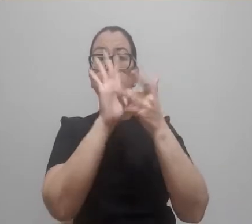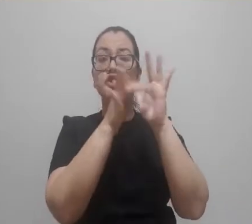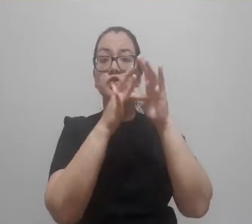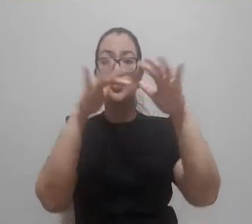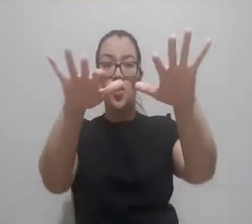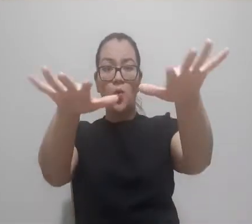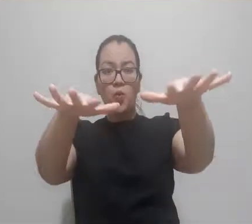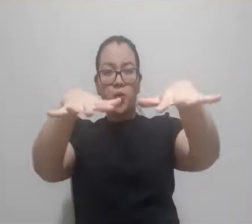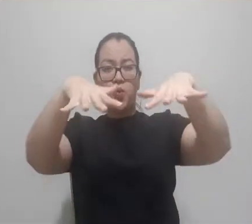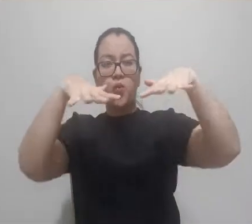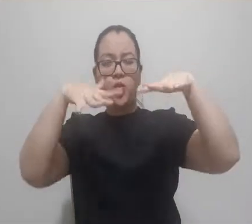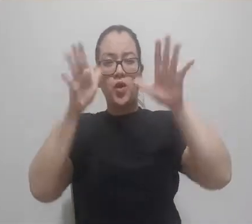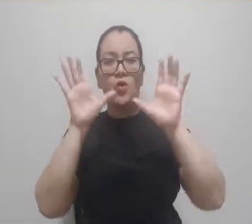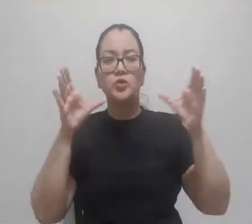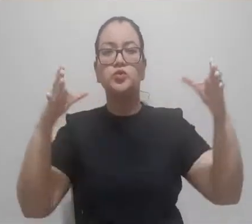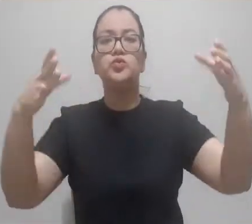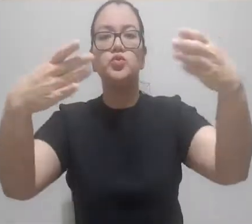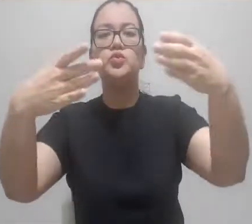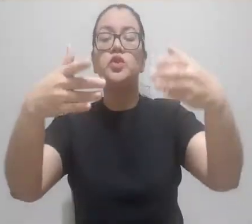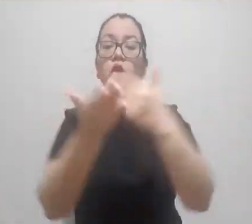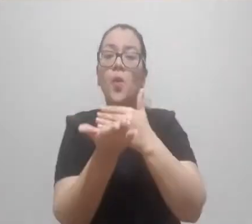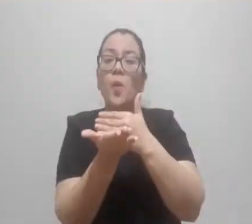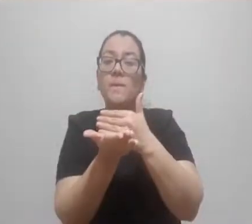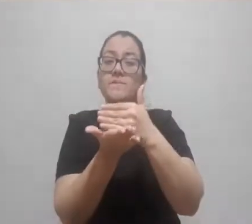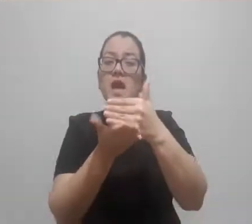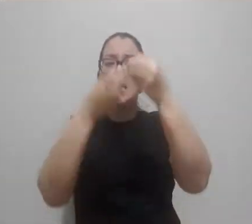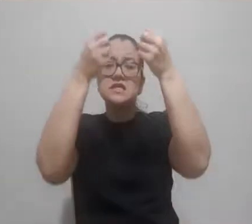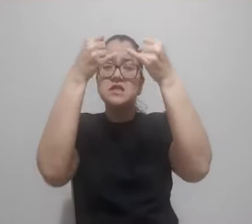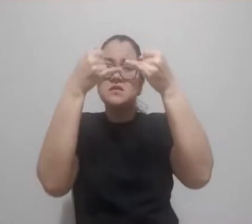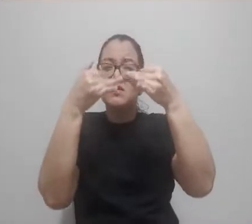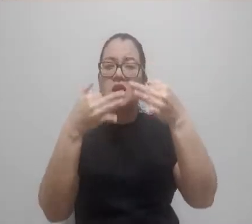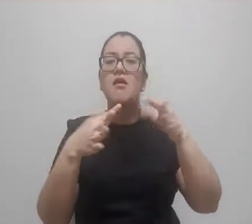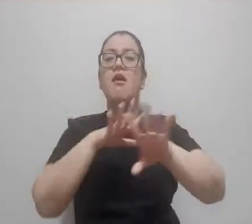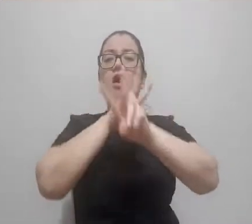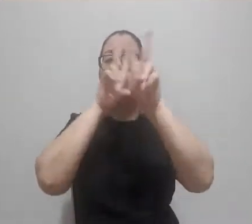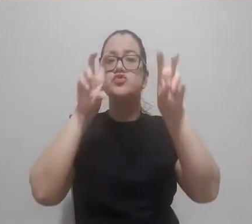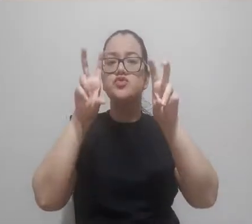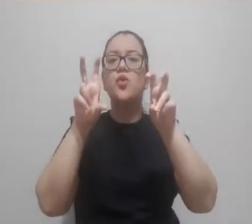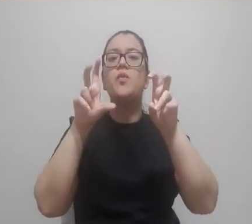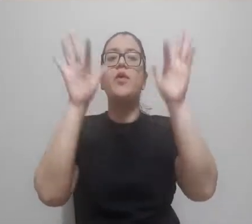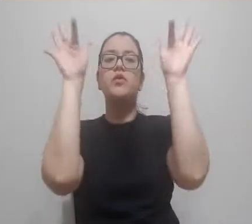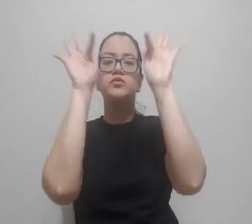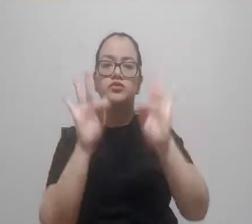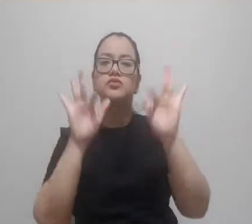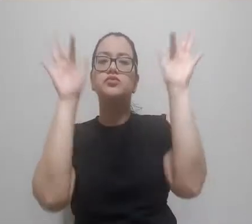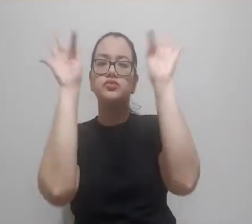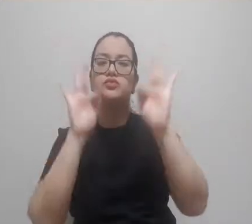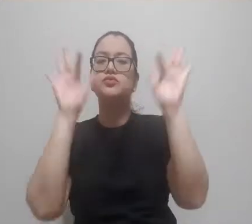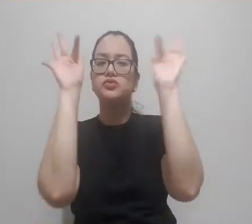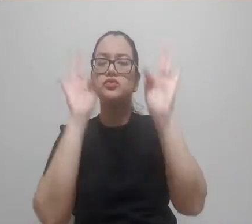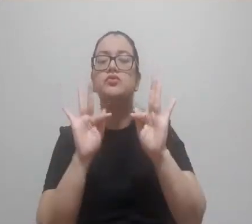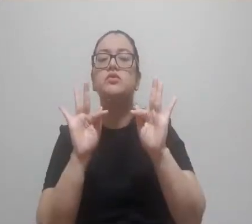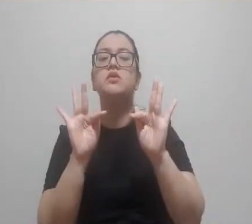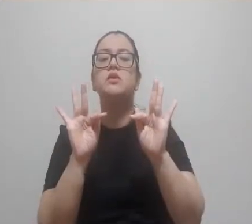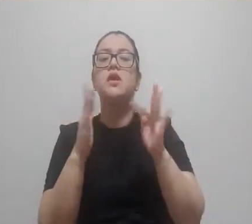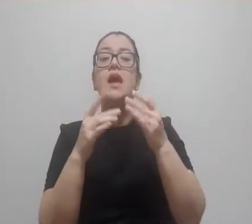dessas bem-aventuranças, e quando ele trata das bem-aventuranças, ele traça o perfil daquele que é